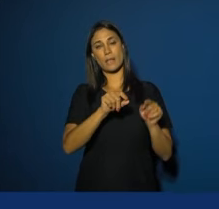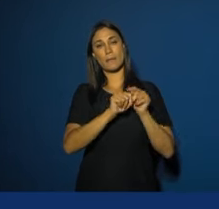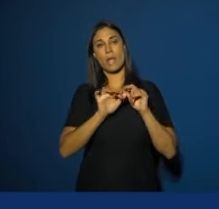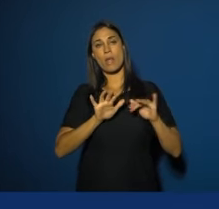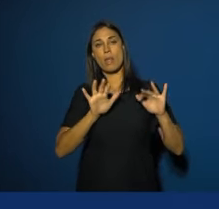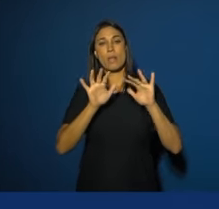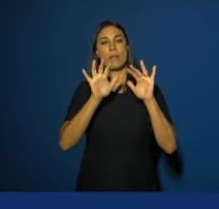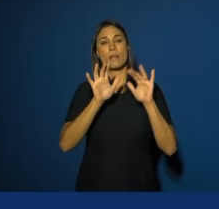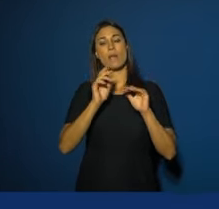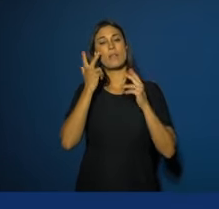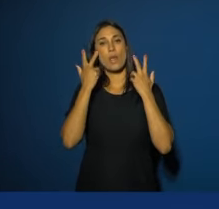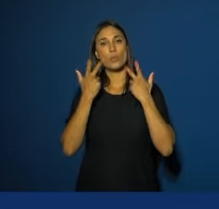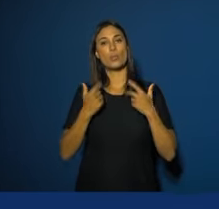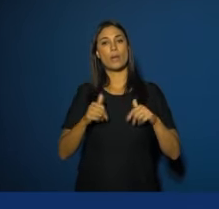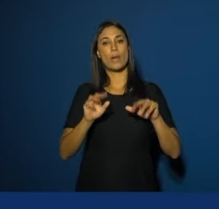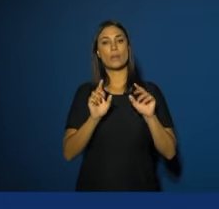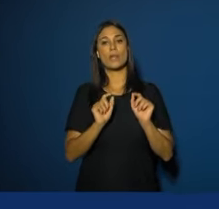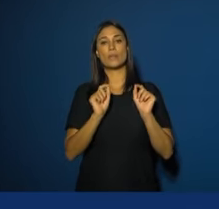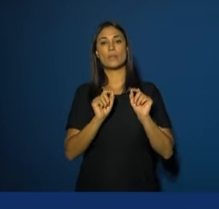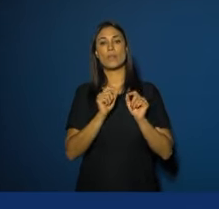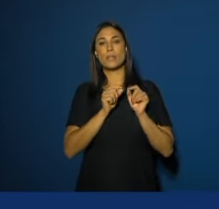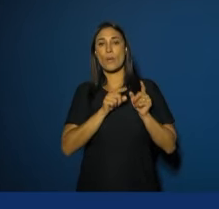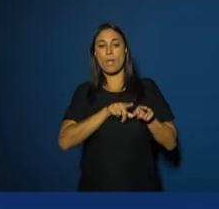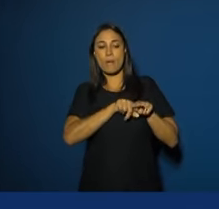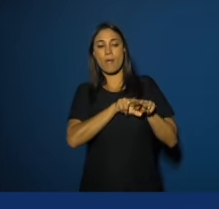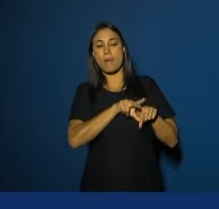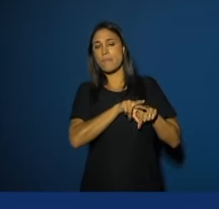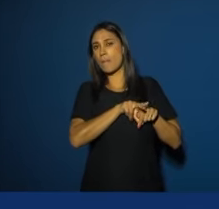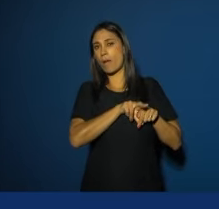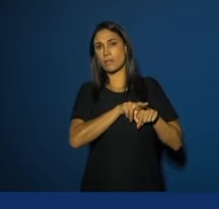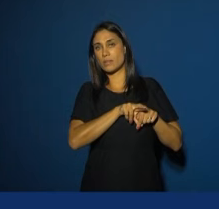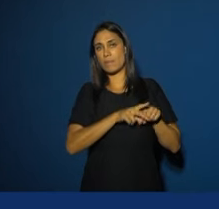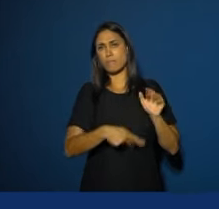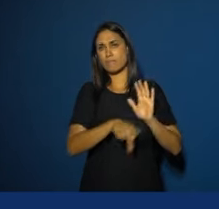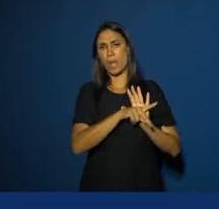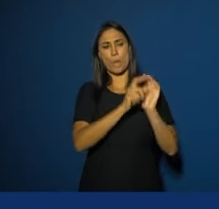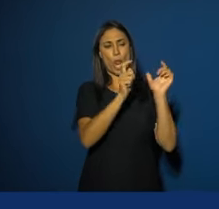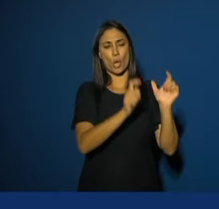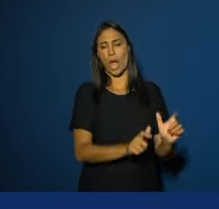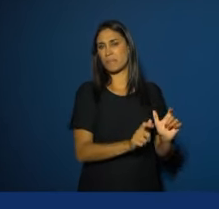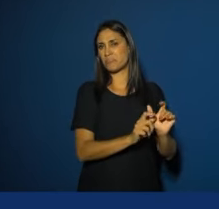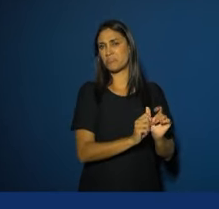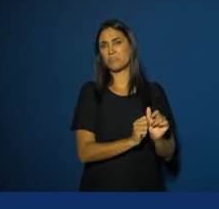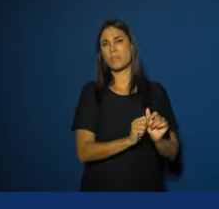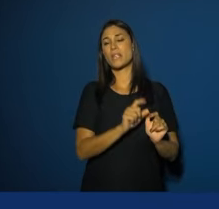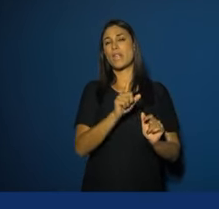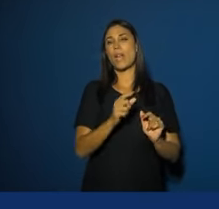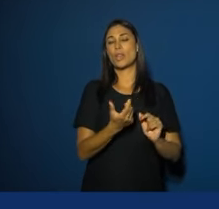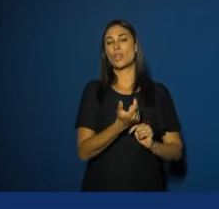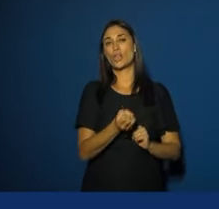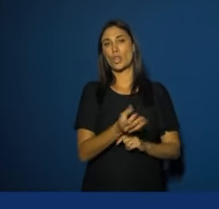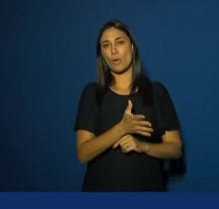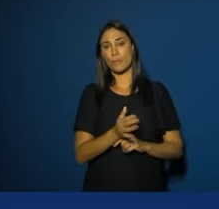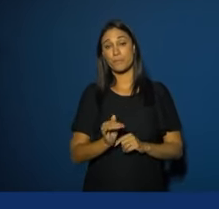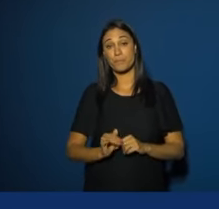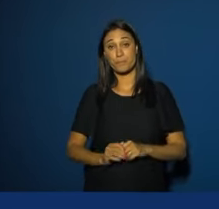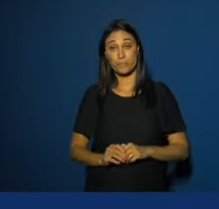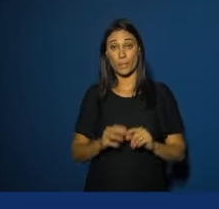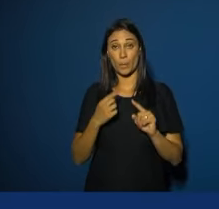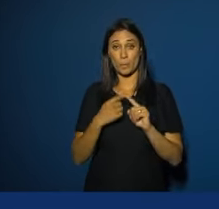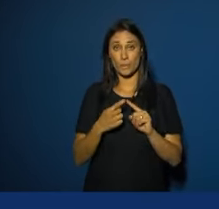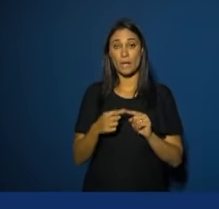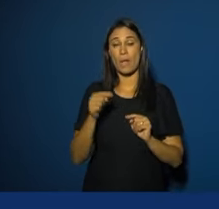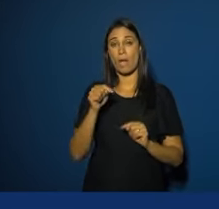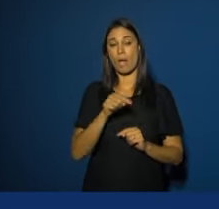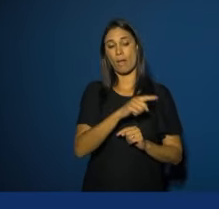natural, elas são irmãs siamesas das fontes consideradas renováveis. Por quê?